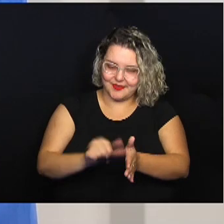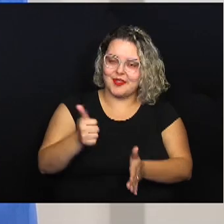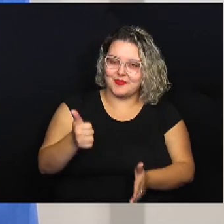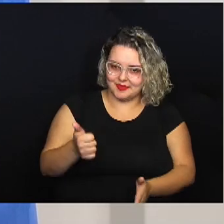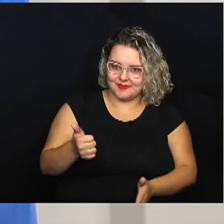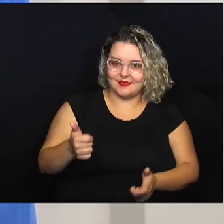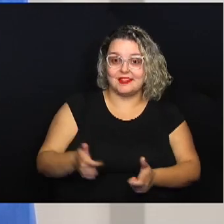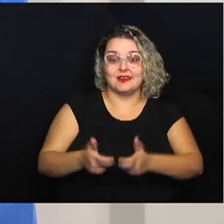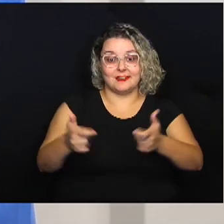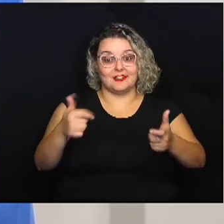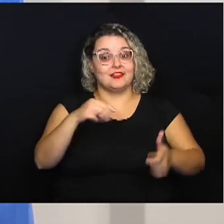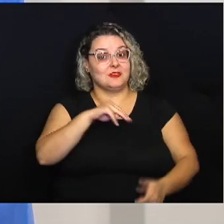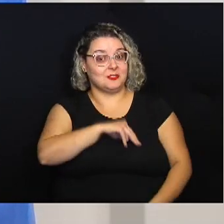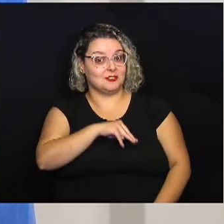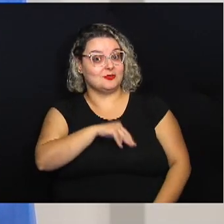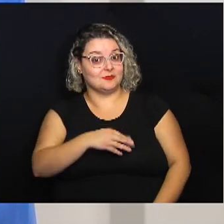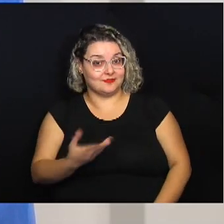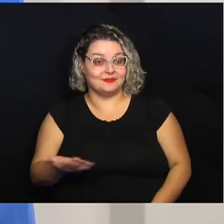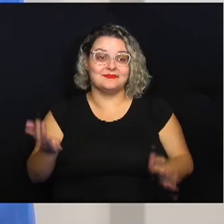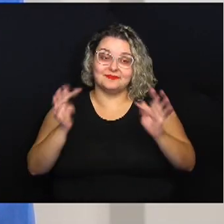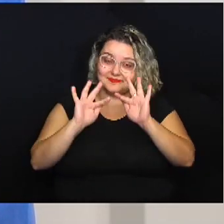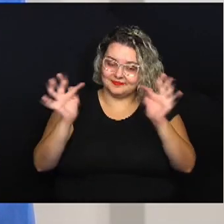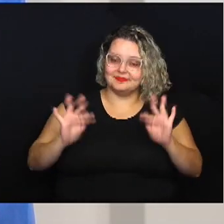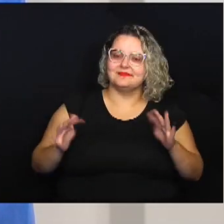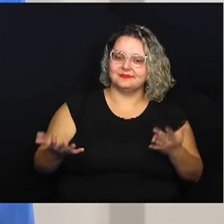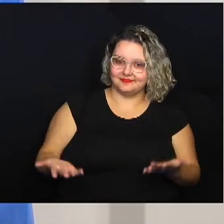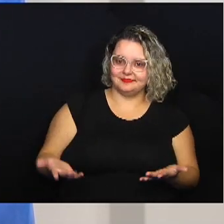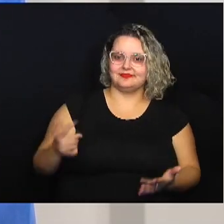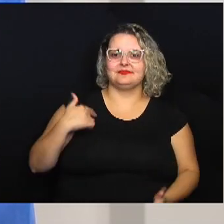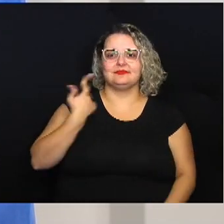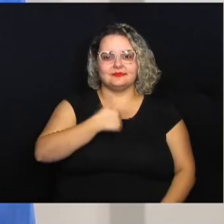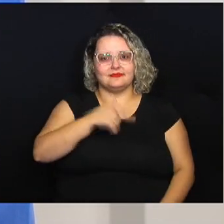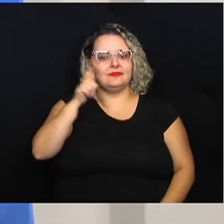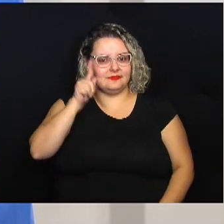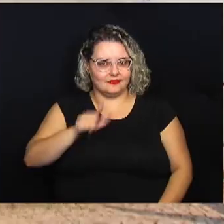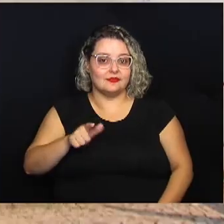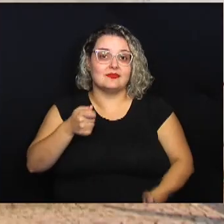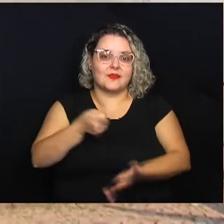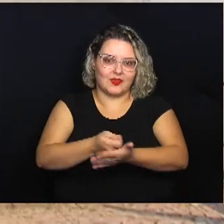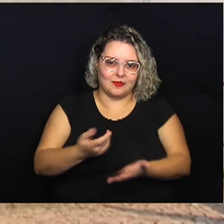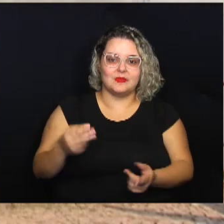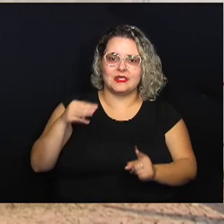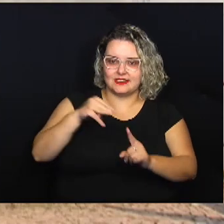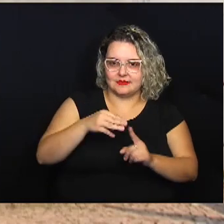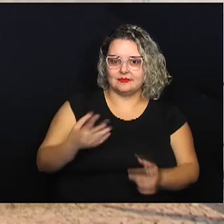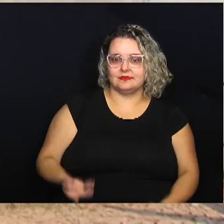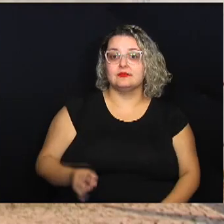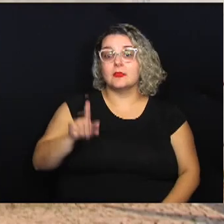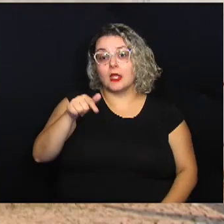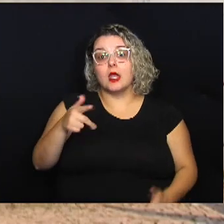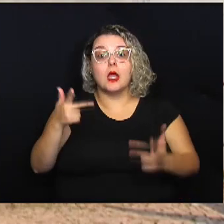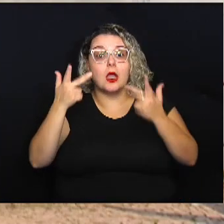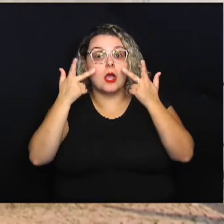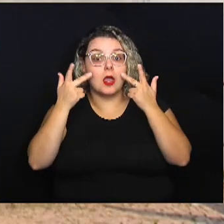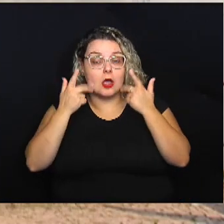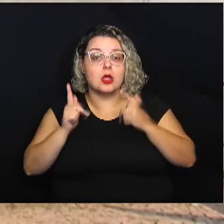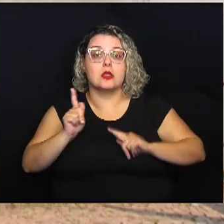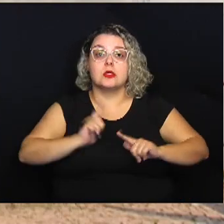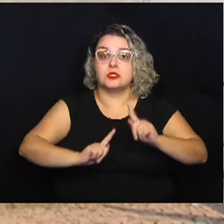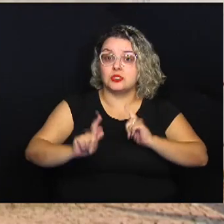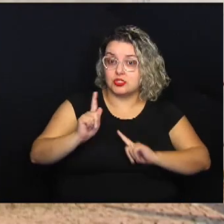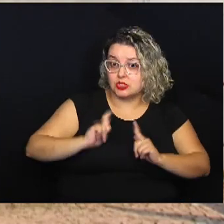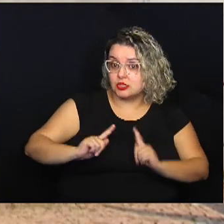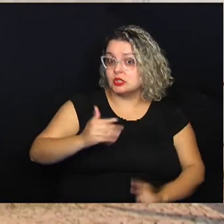grande tarefa e fico feliz, né, da gente ter conseguido cumprir essa meta. É comum que as gestões